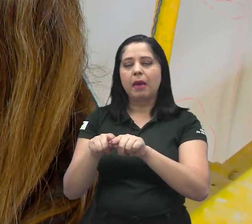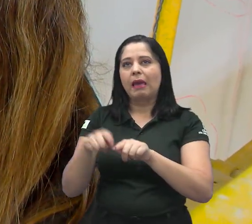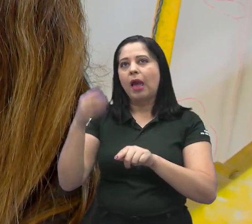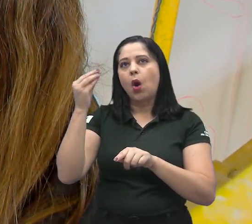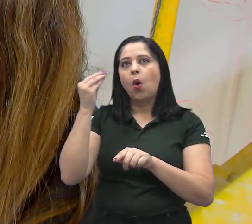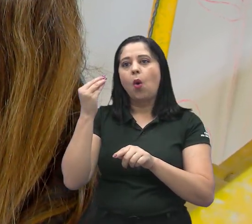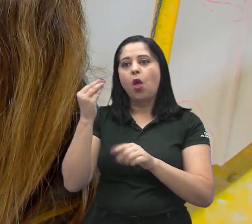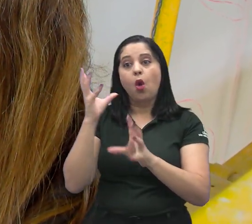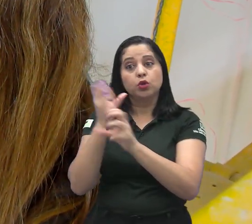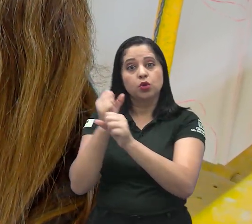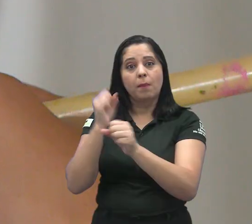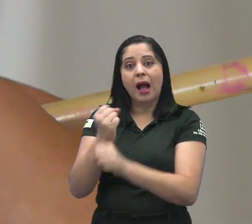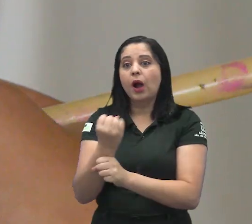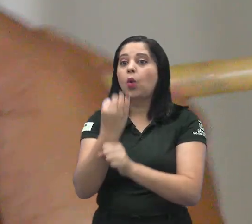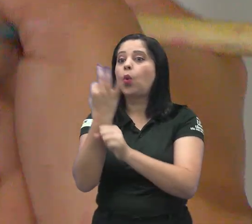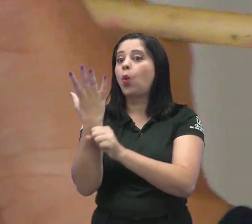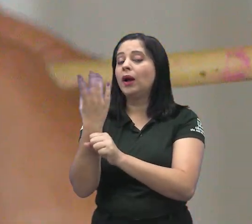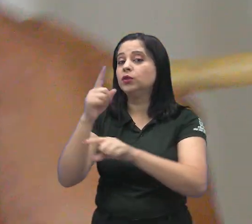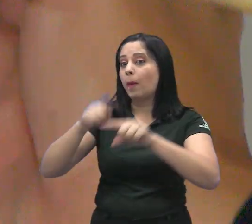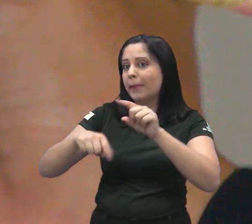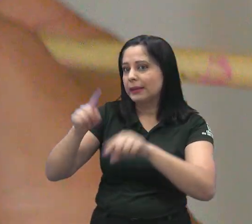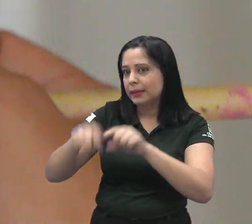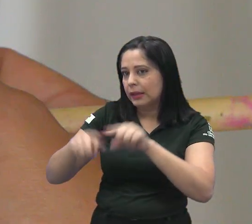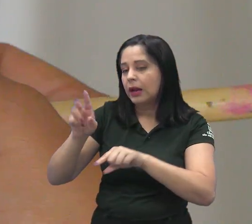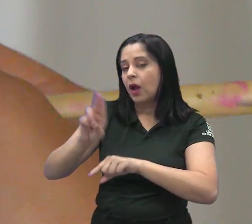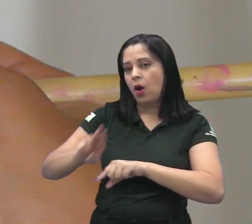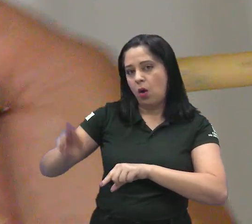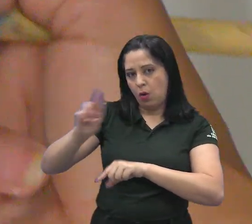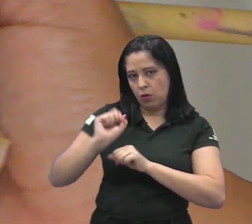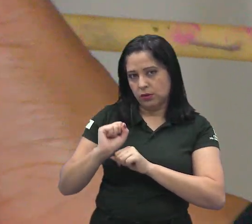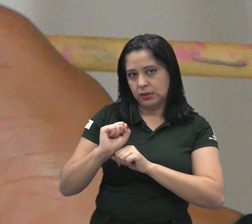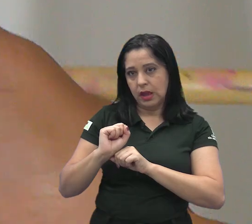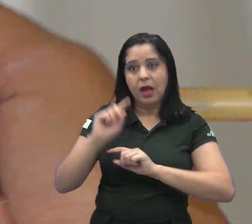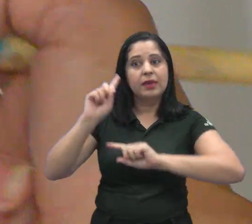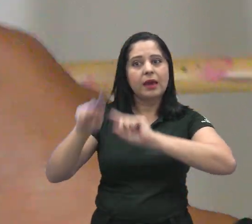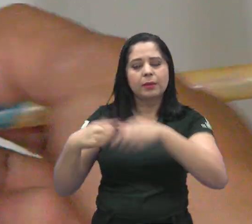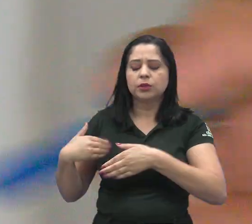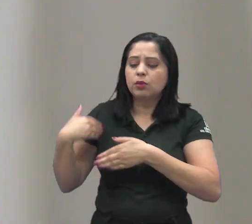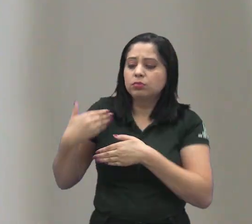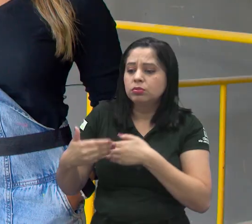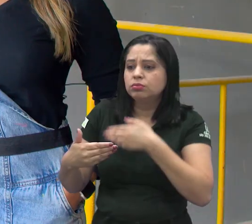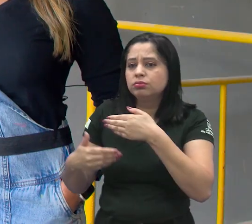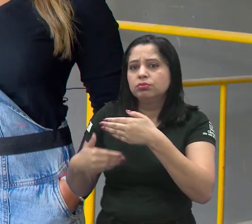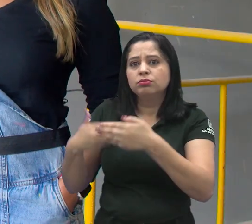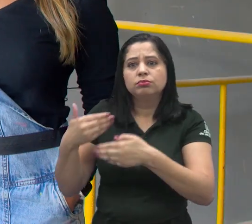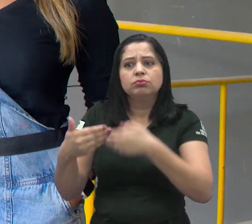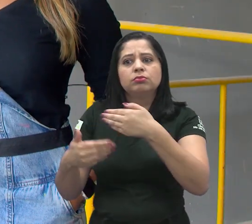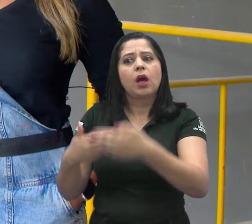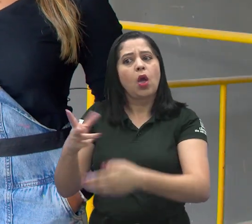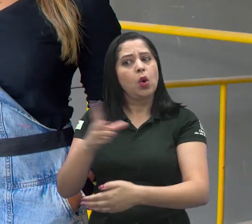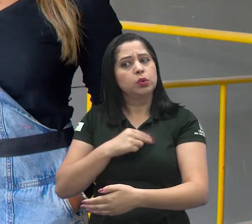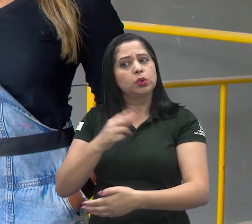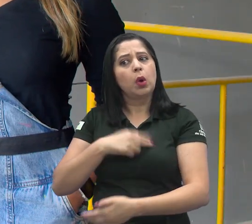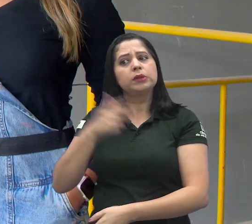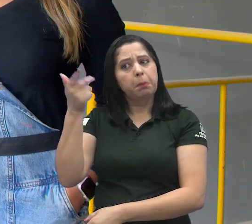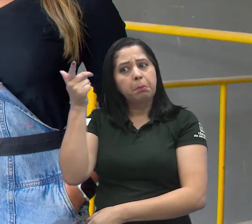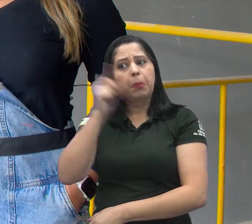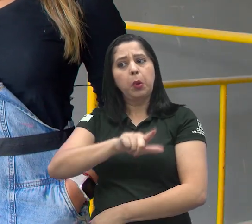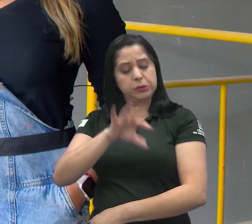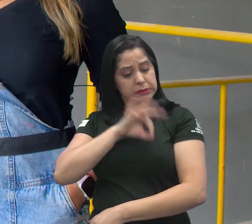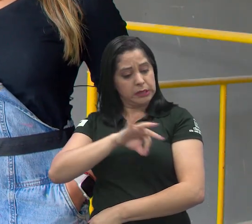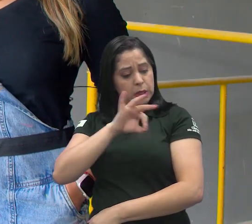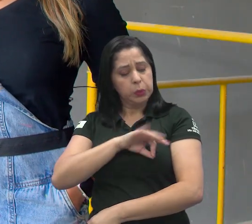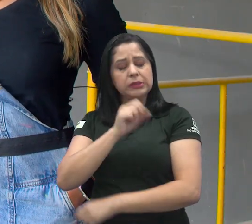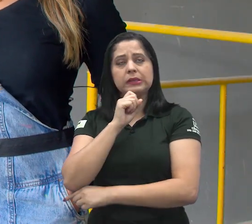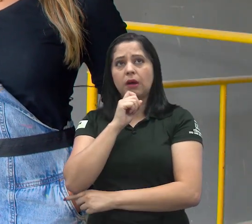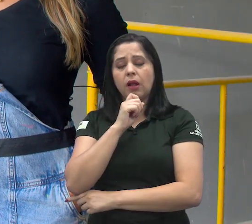entender se eu podia realmente transformar isso numa profissão. E aí depois de um tempo eu fui vendo que realmente dá para viver disso, dá para... né?